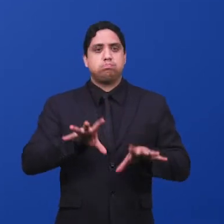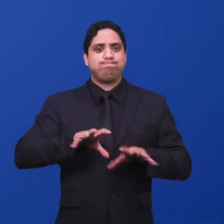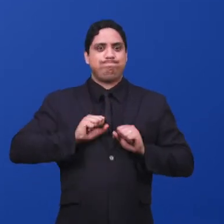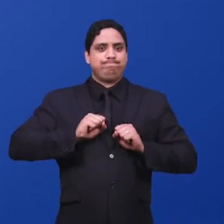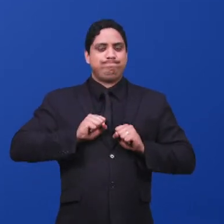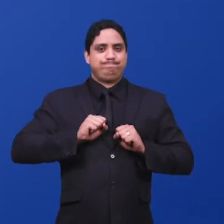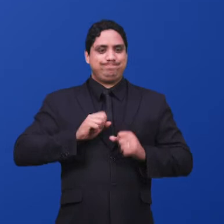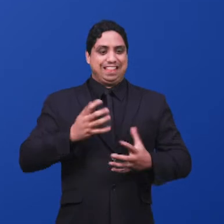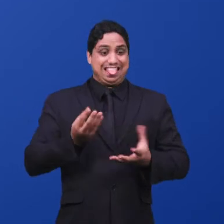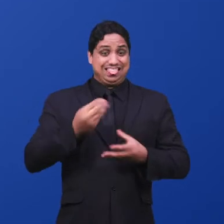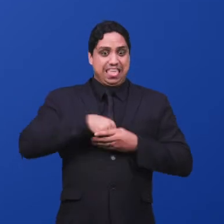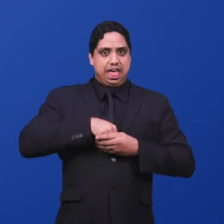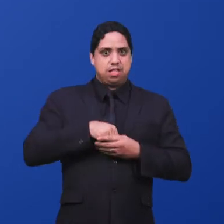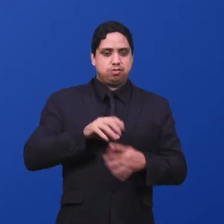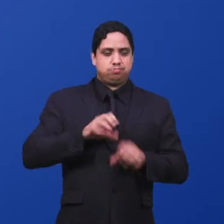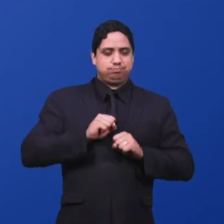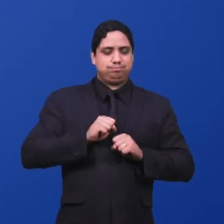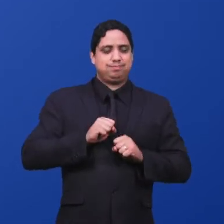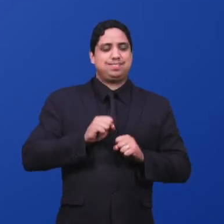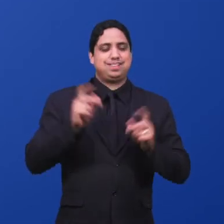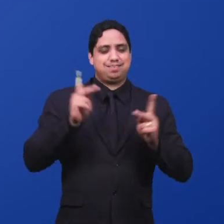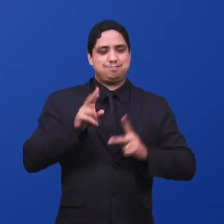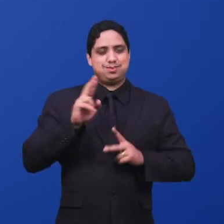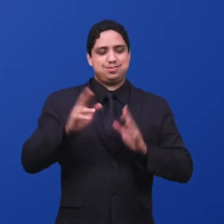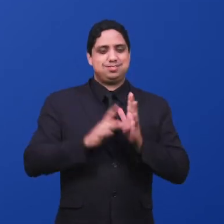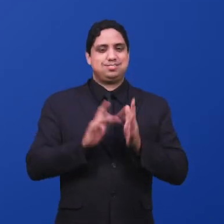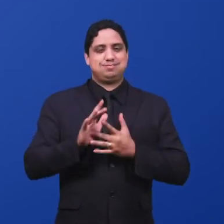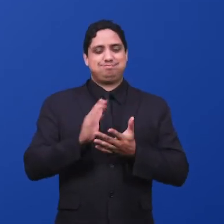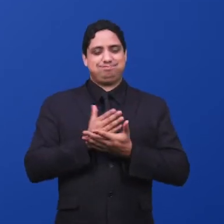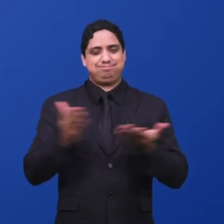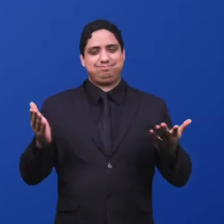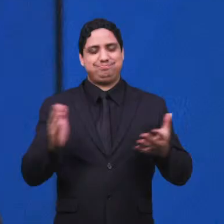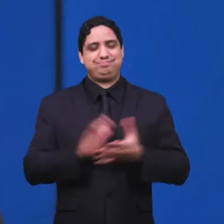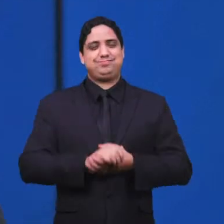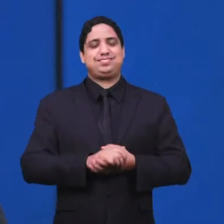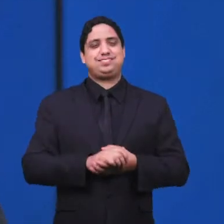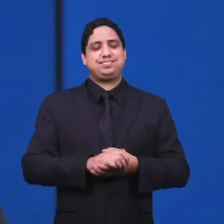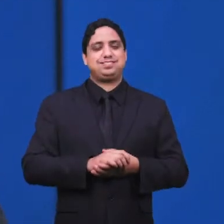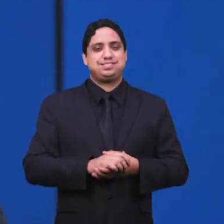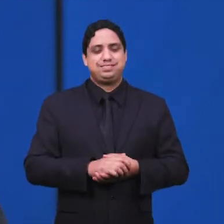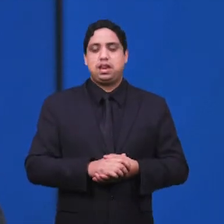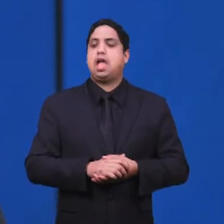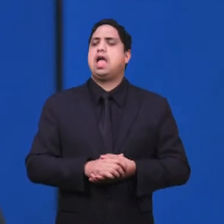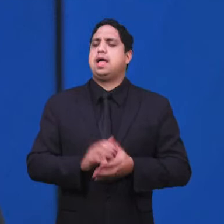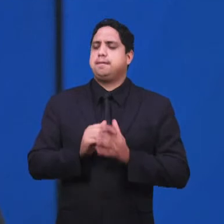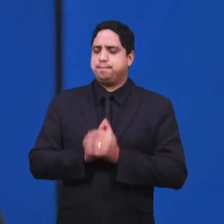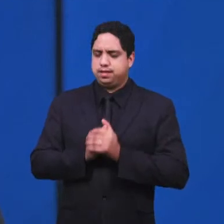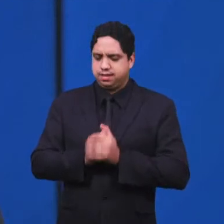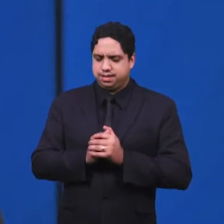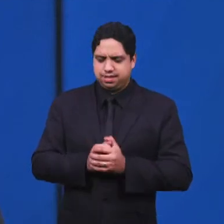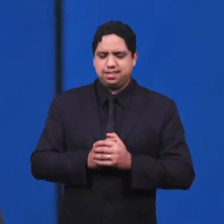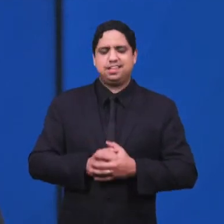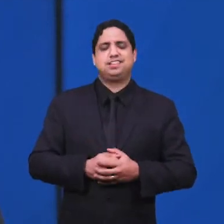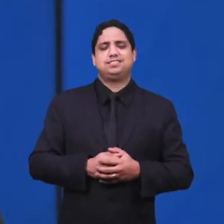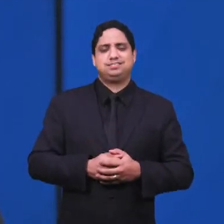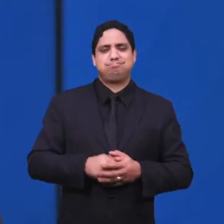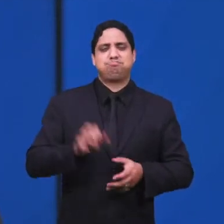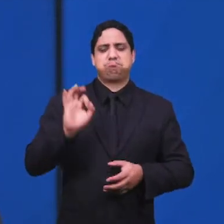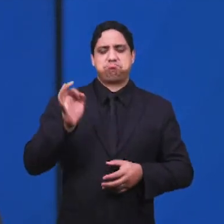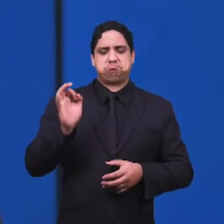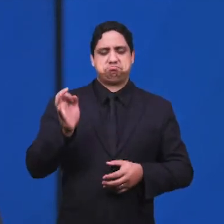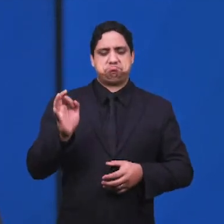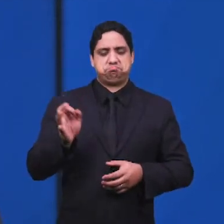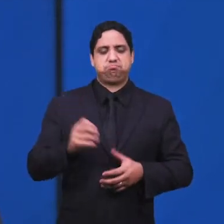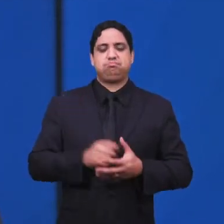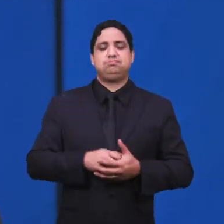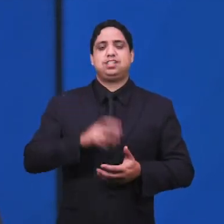é inerente a ele. A paz do Senhor Jesus, irmãos. Amém, irmã Vanderleia, é exatamente essa